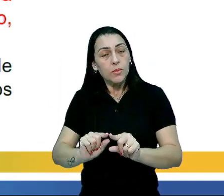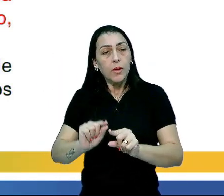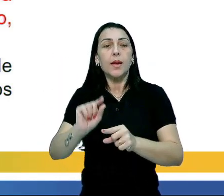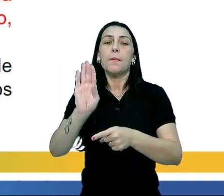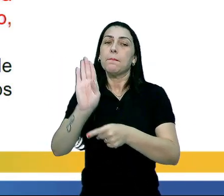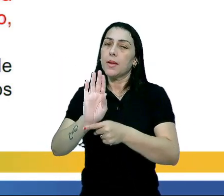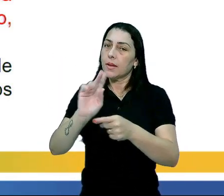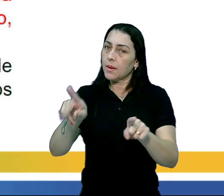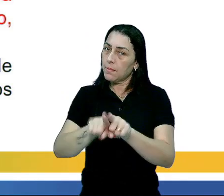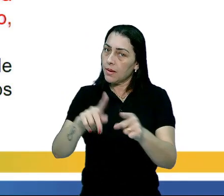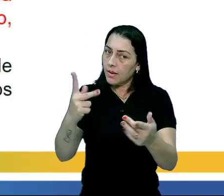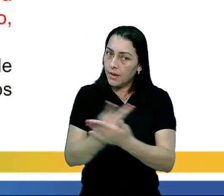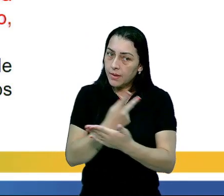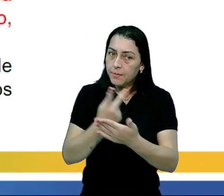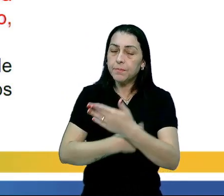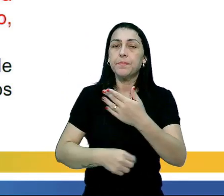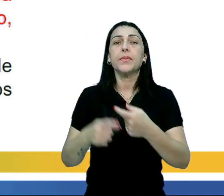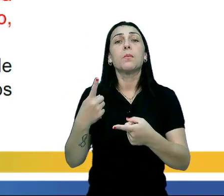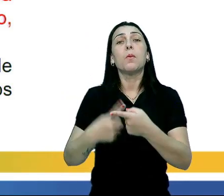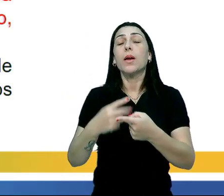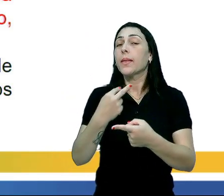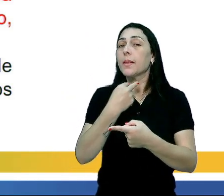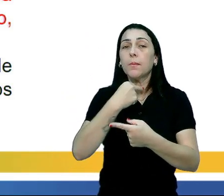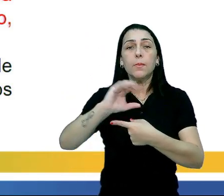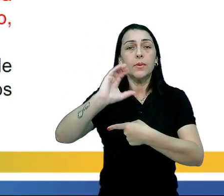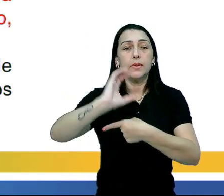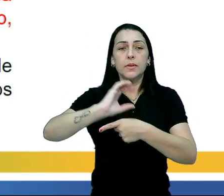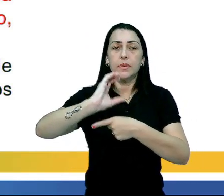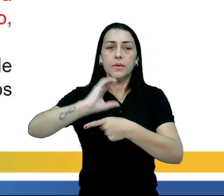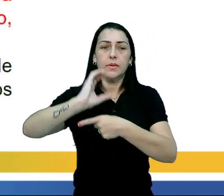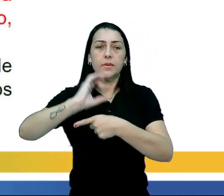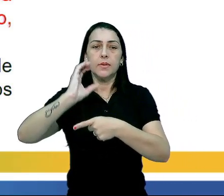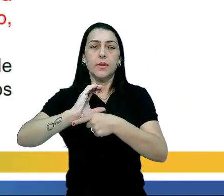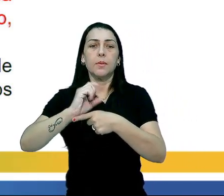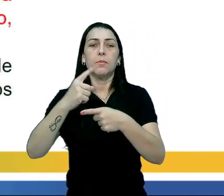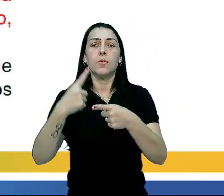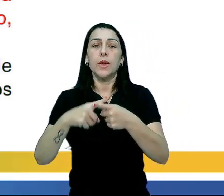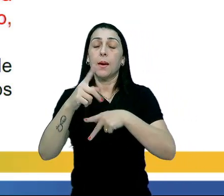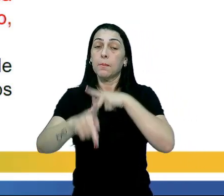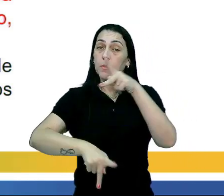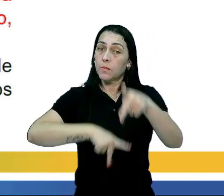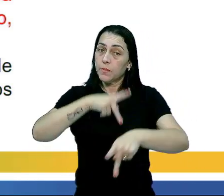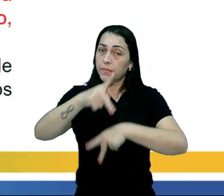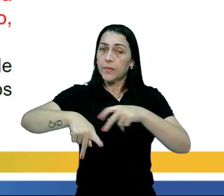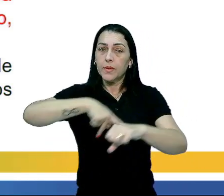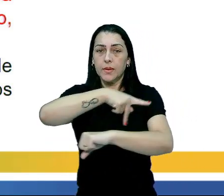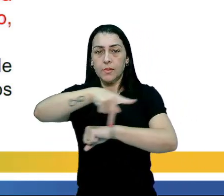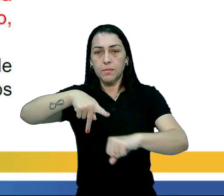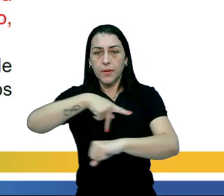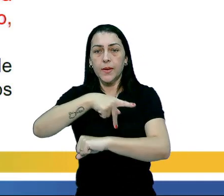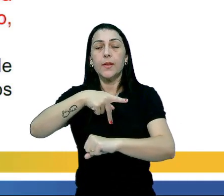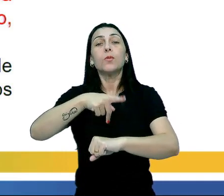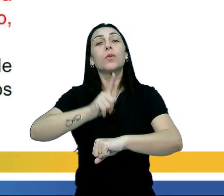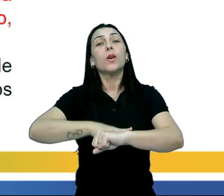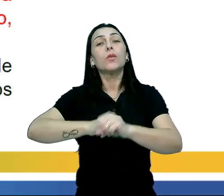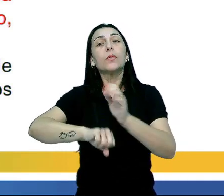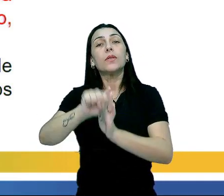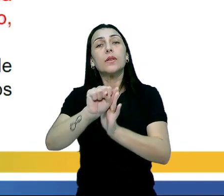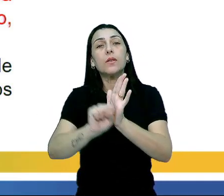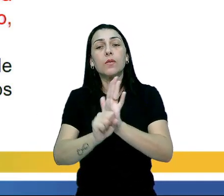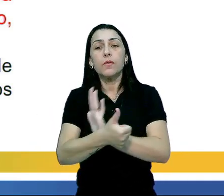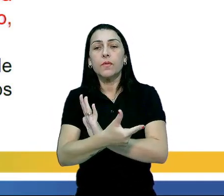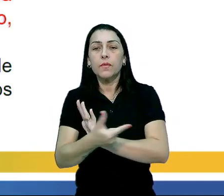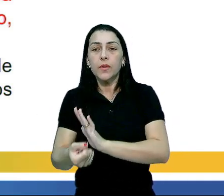a letra B está incorreta. Por que não pode ser a letra C, professora? O incremento populacional no país durante o